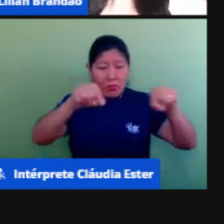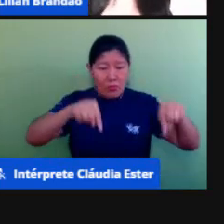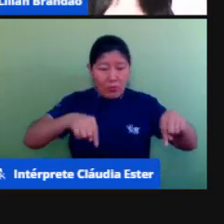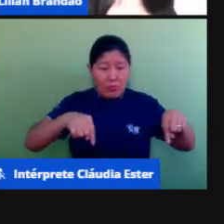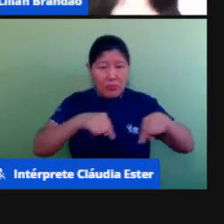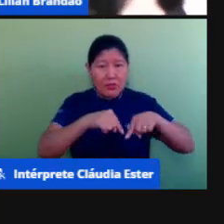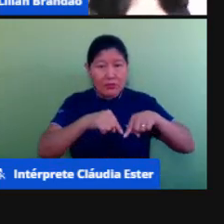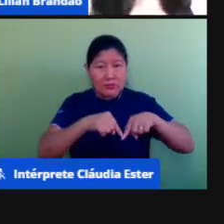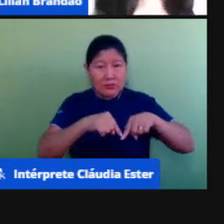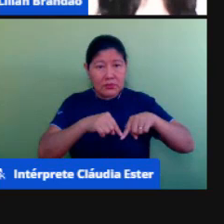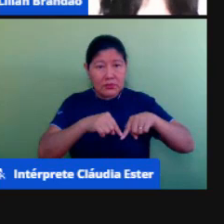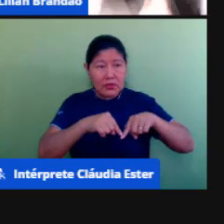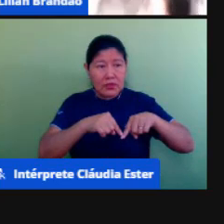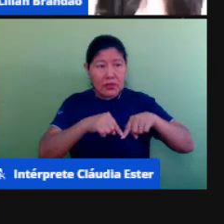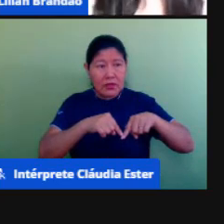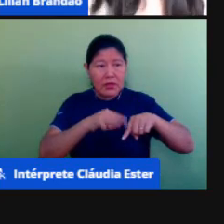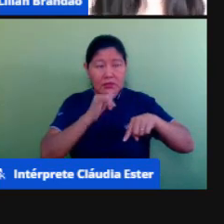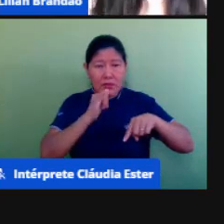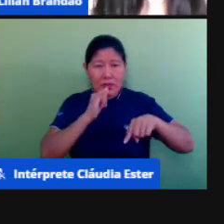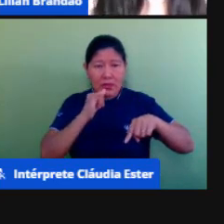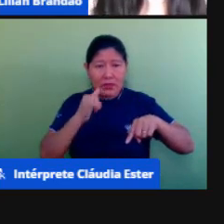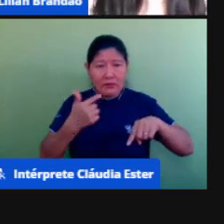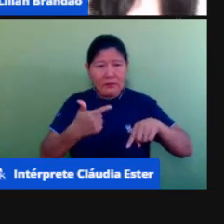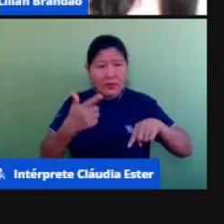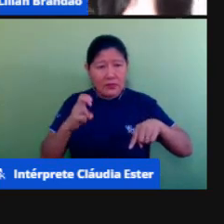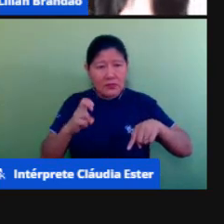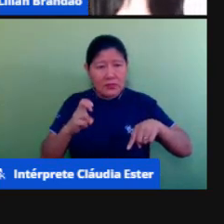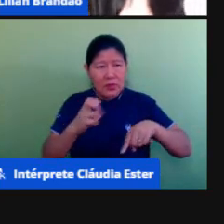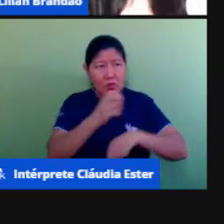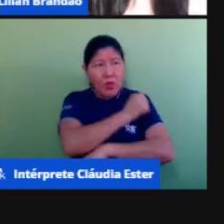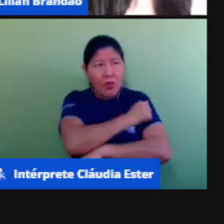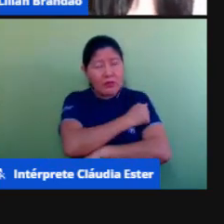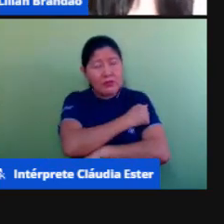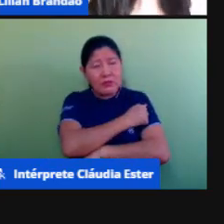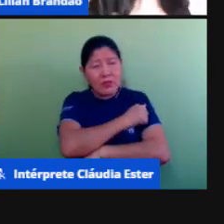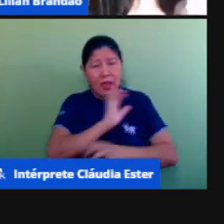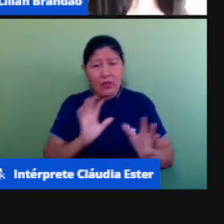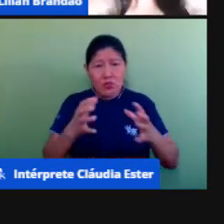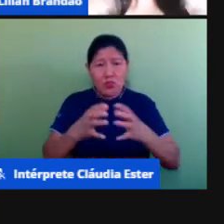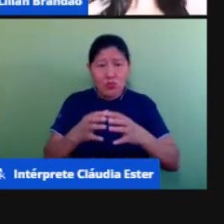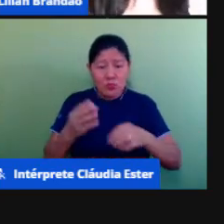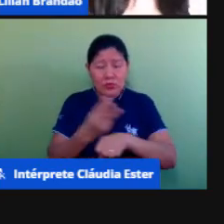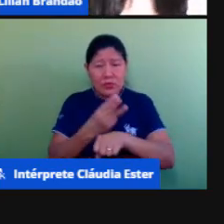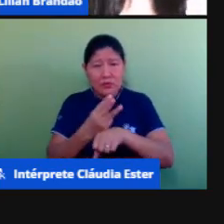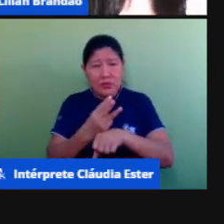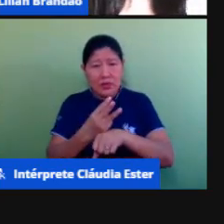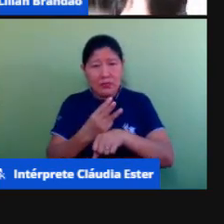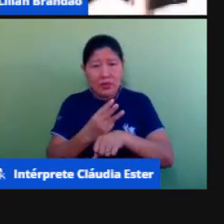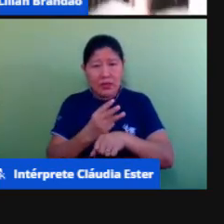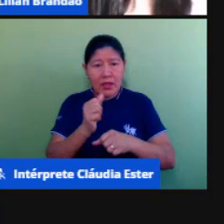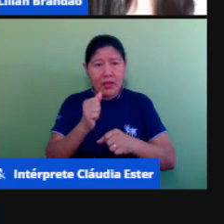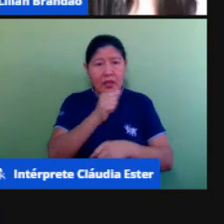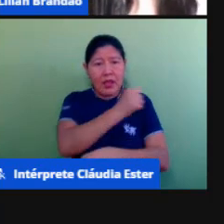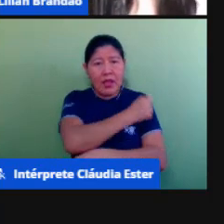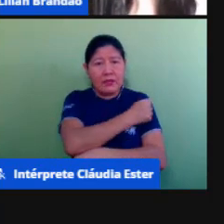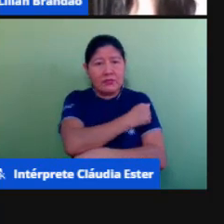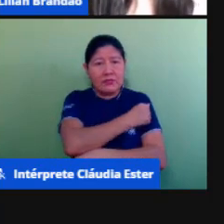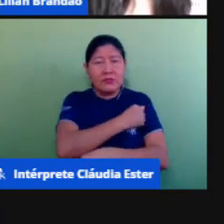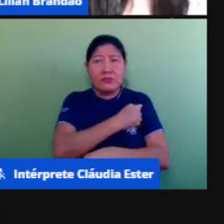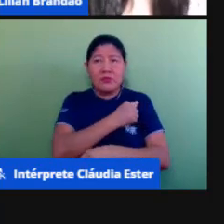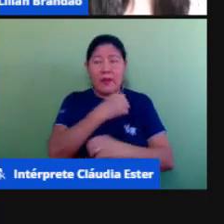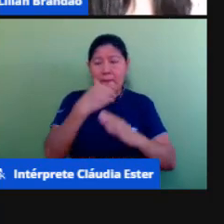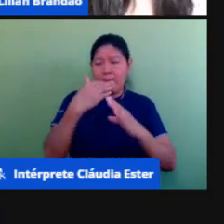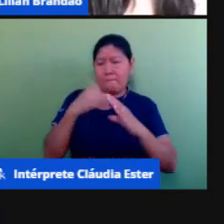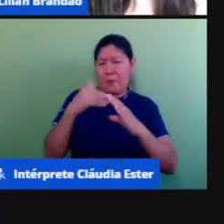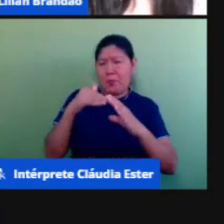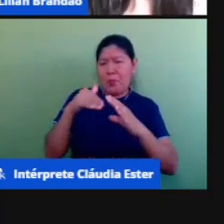WhatsApp com 25 alunos, cada aluno postando uma atividade no qual foi desenvolvida, acaba sobrecarregando. Mas eu digo assim, o que eu